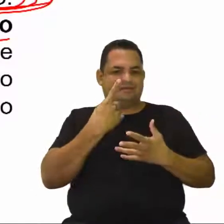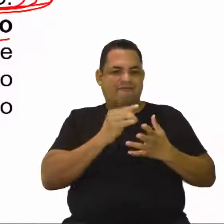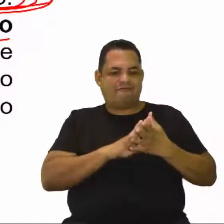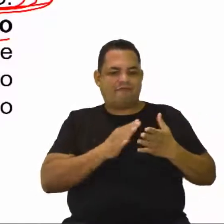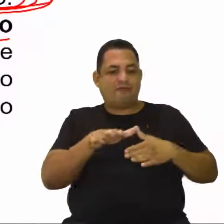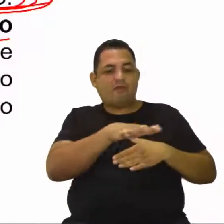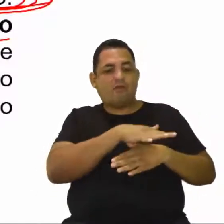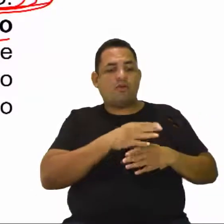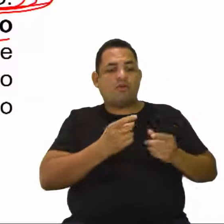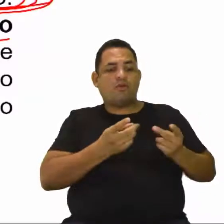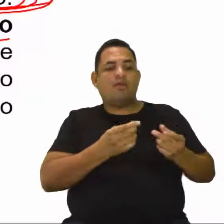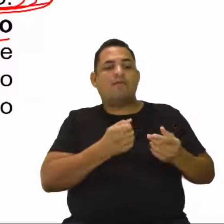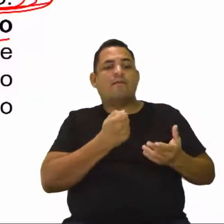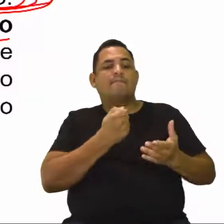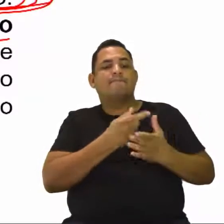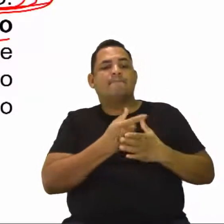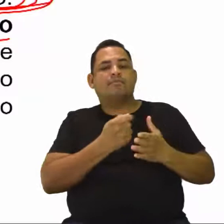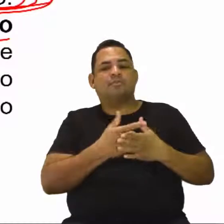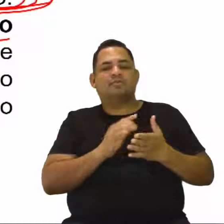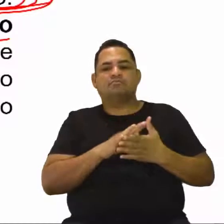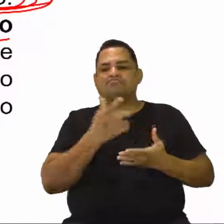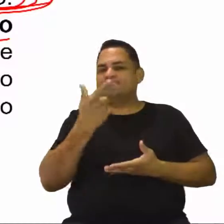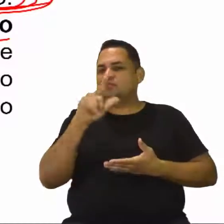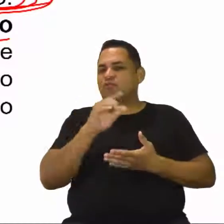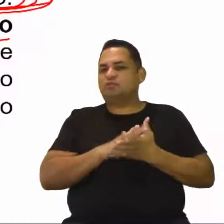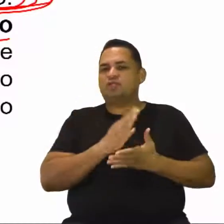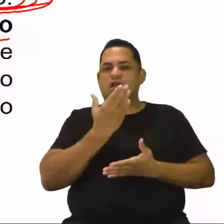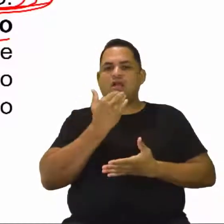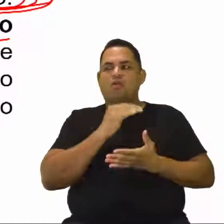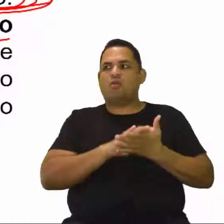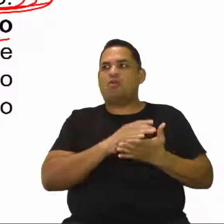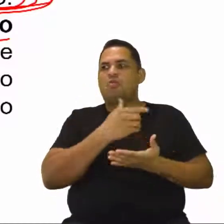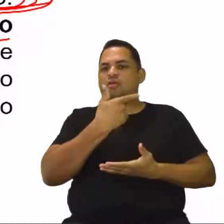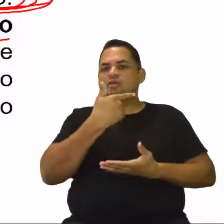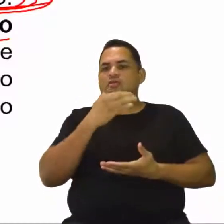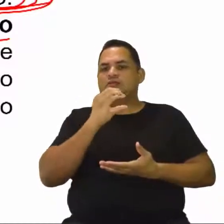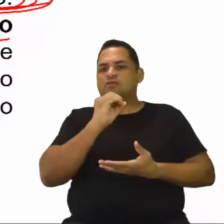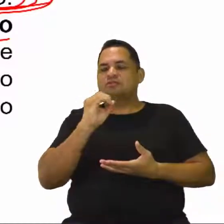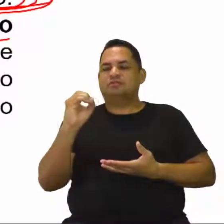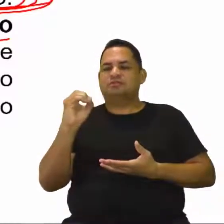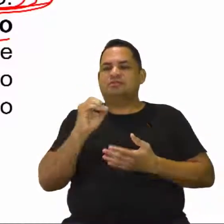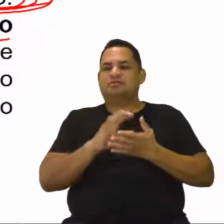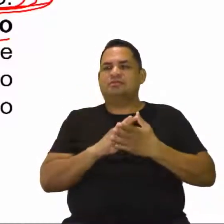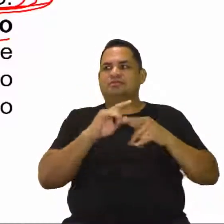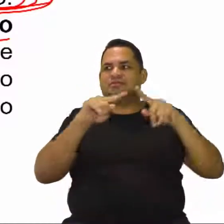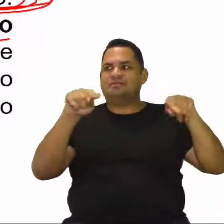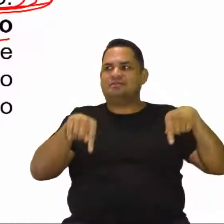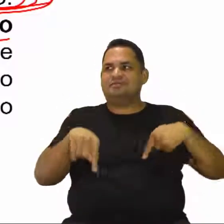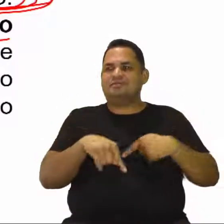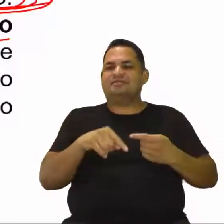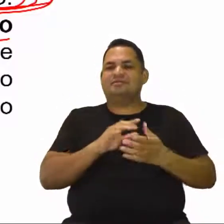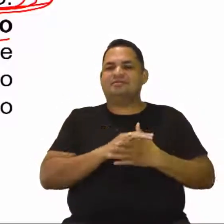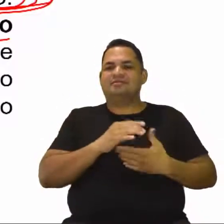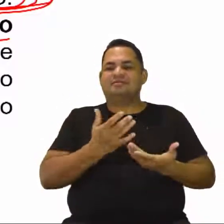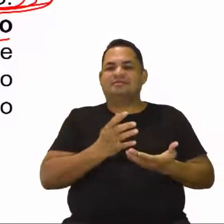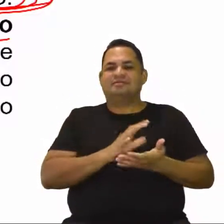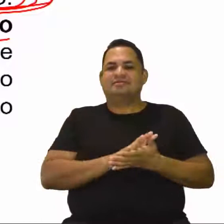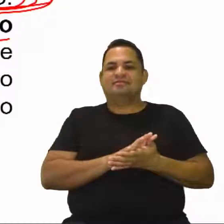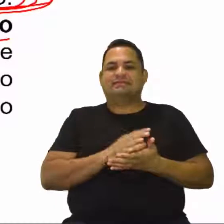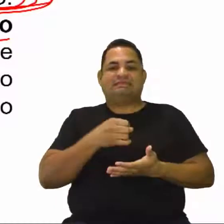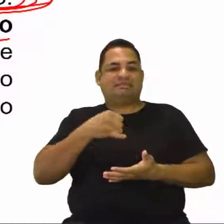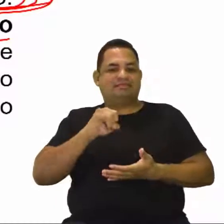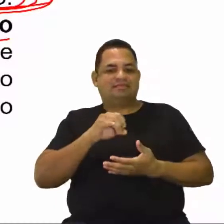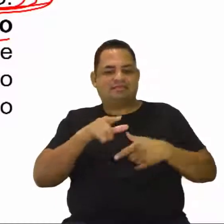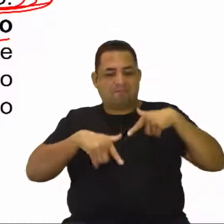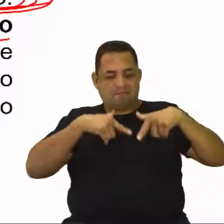não consegue comer 200 caixas. Tu vai virar um macaco. A gente sabe disso. Mas o lance é, se eu estou